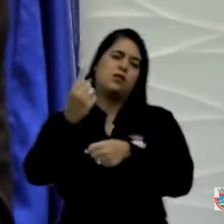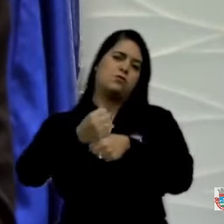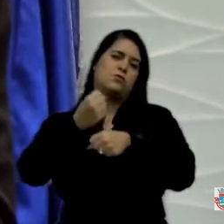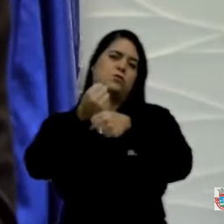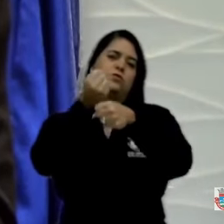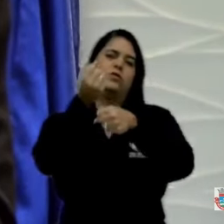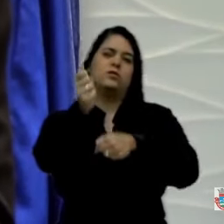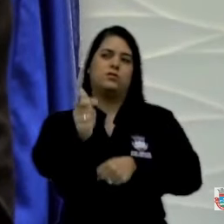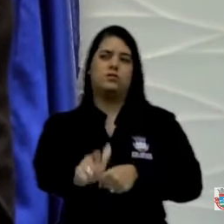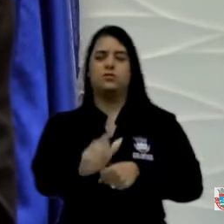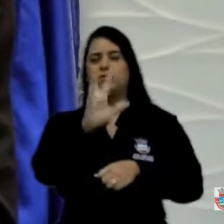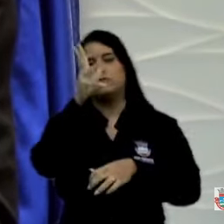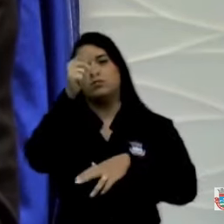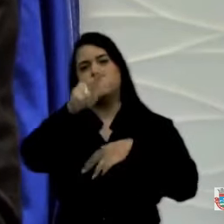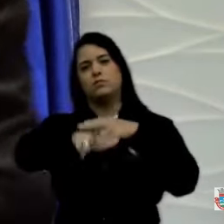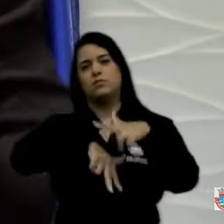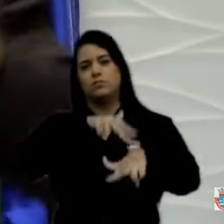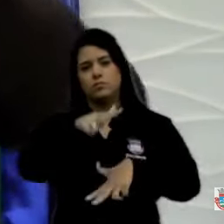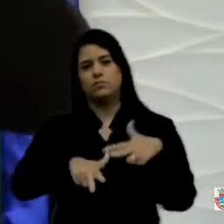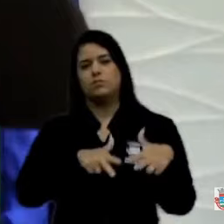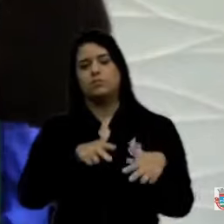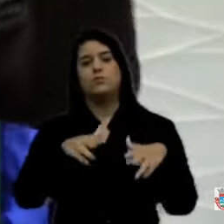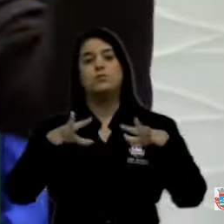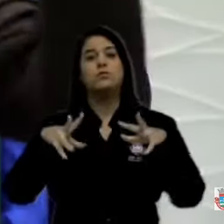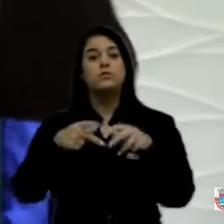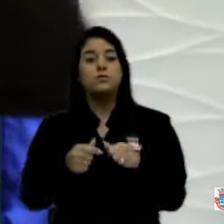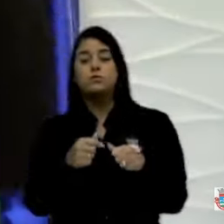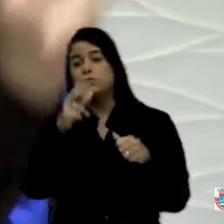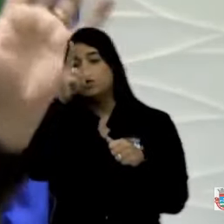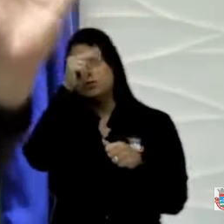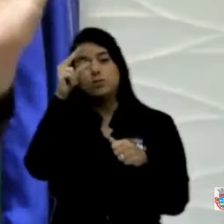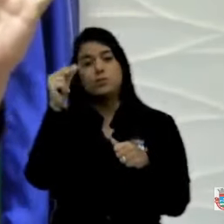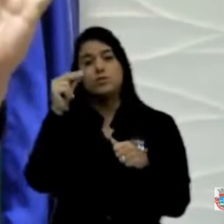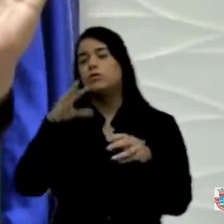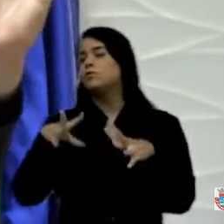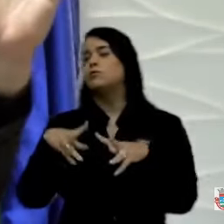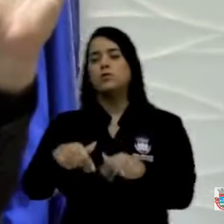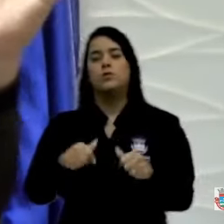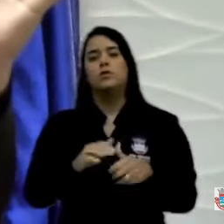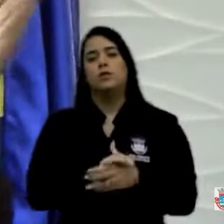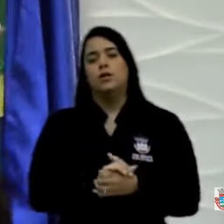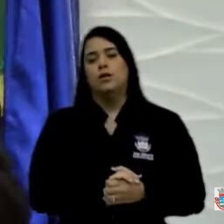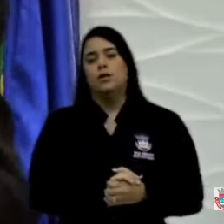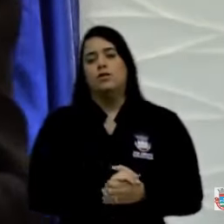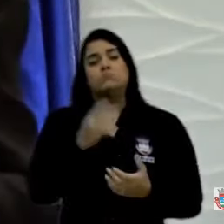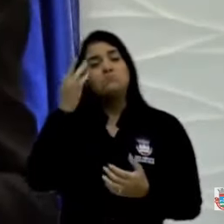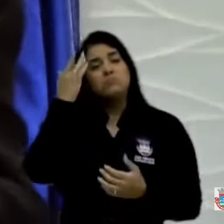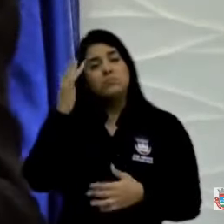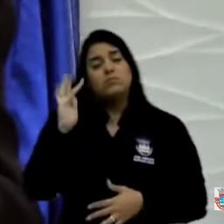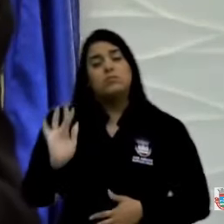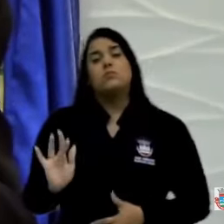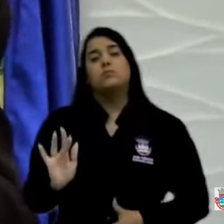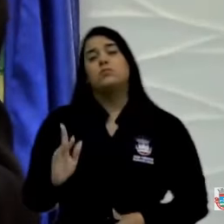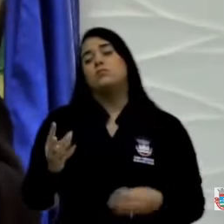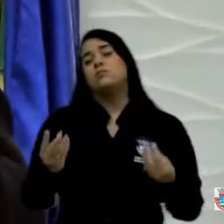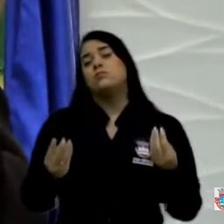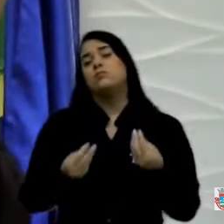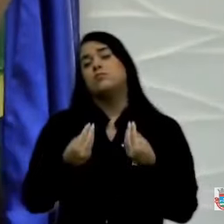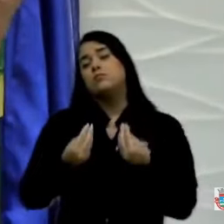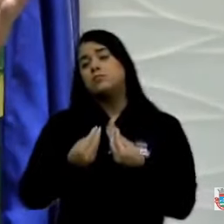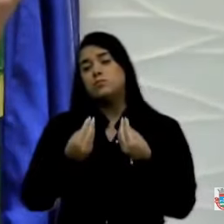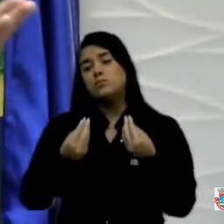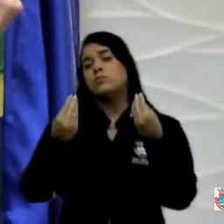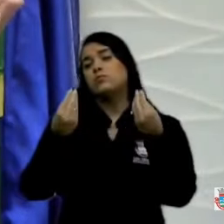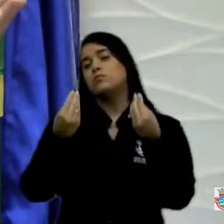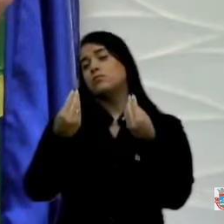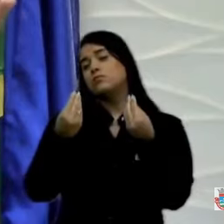Bento do Una. Certo? Tudo a prefeitura, tudo, tudo, tudo. Eu não sei como é que ainda